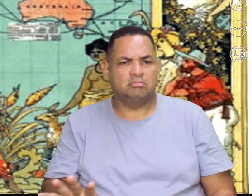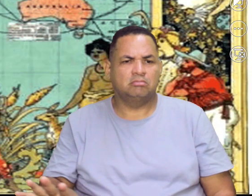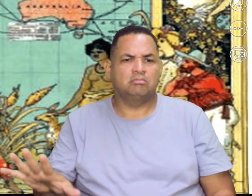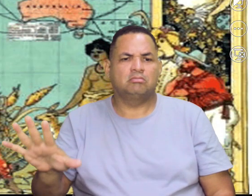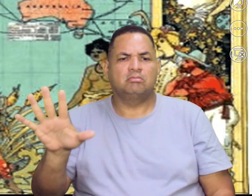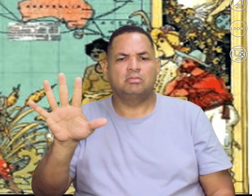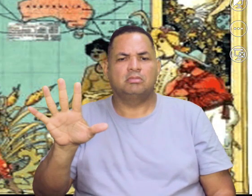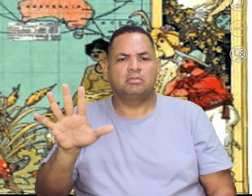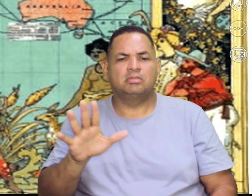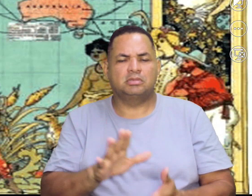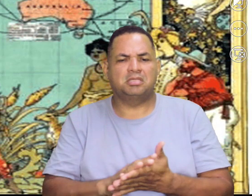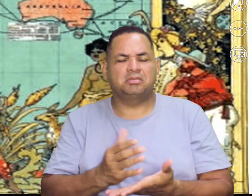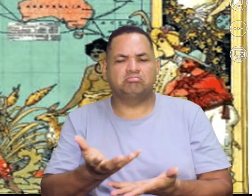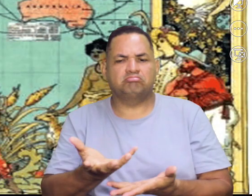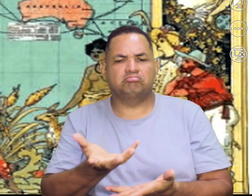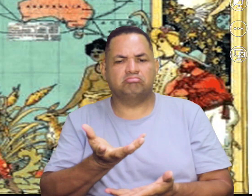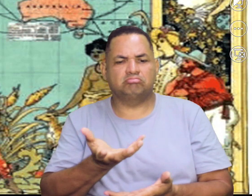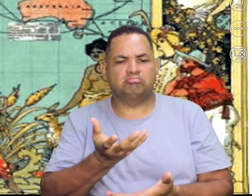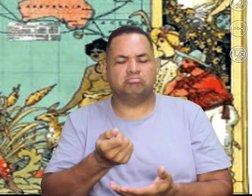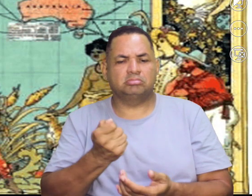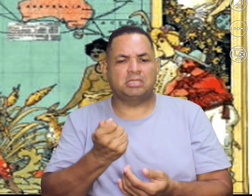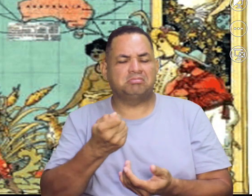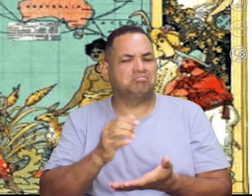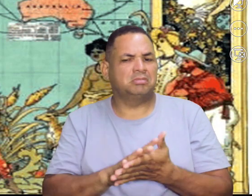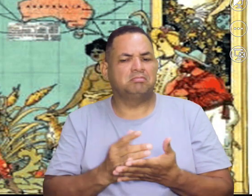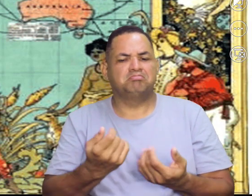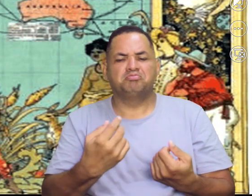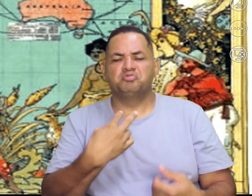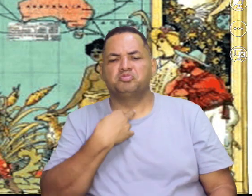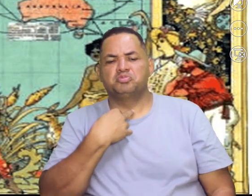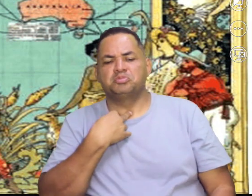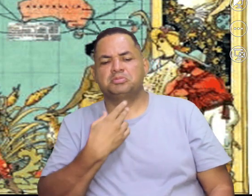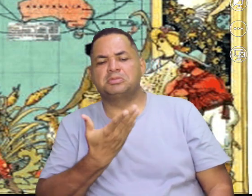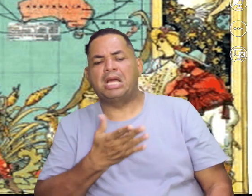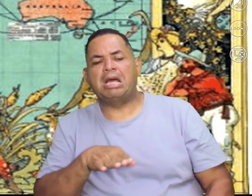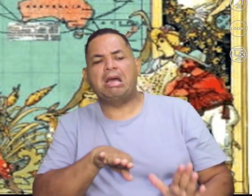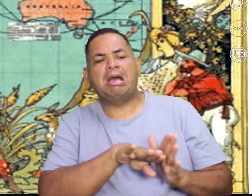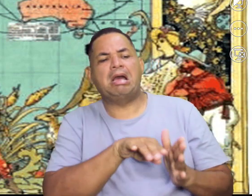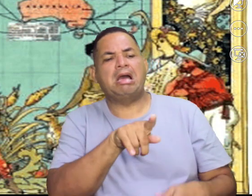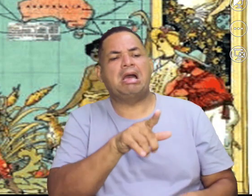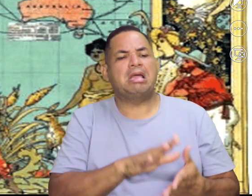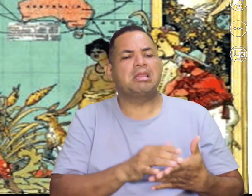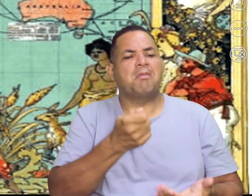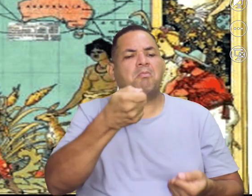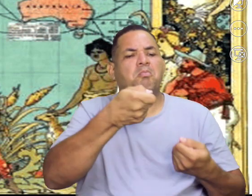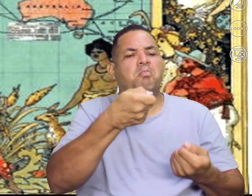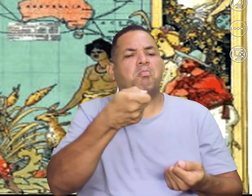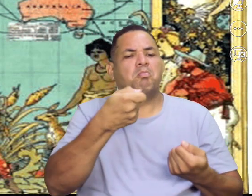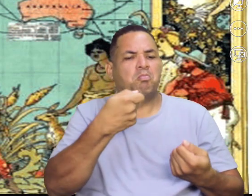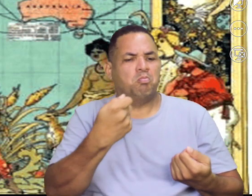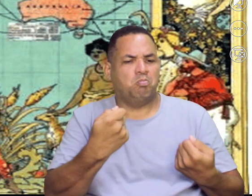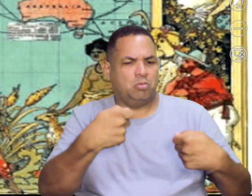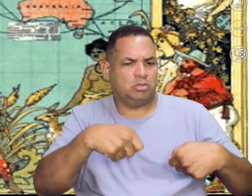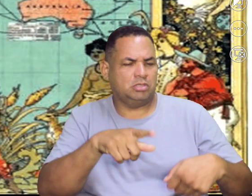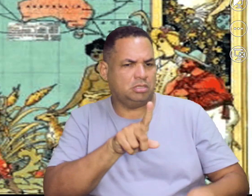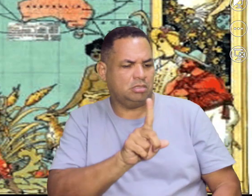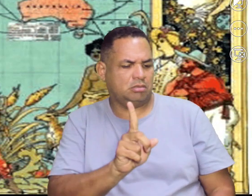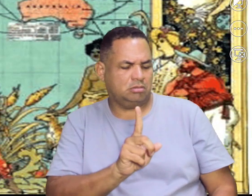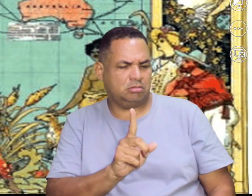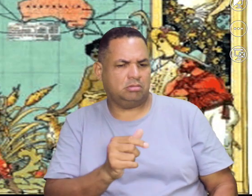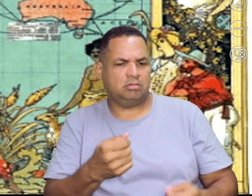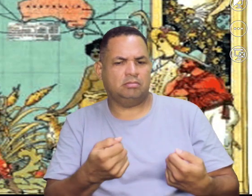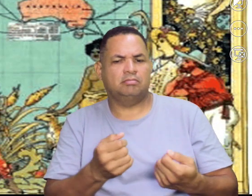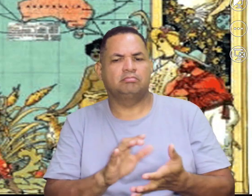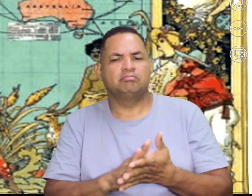quisesse dominar esses territórios, eles não podiam chegar lá simplesmente falando que ia dominar. Não, pelo contrário. Eles vão